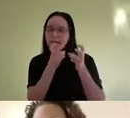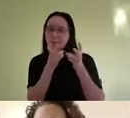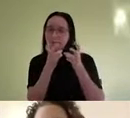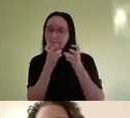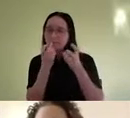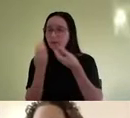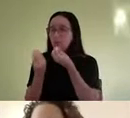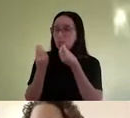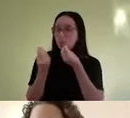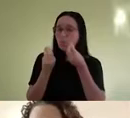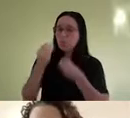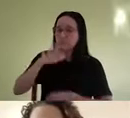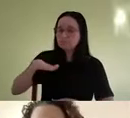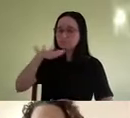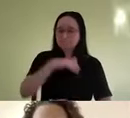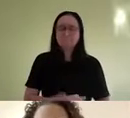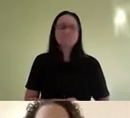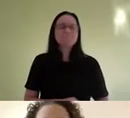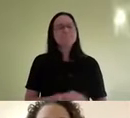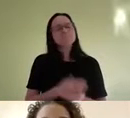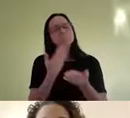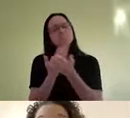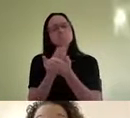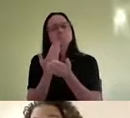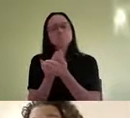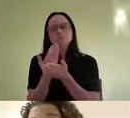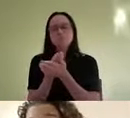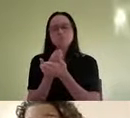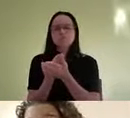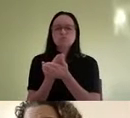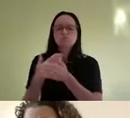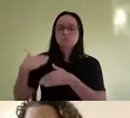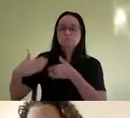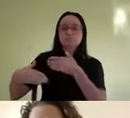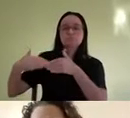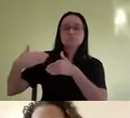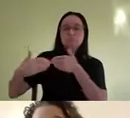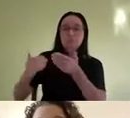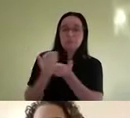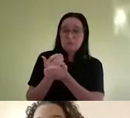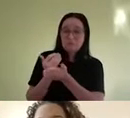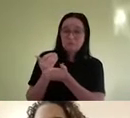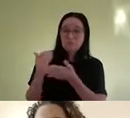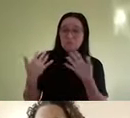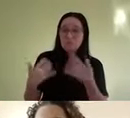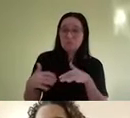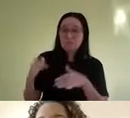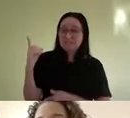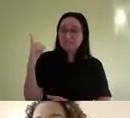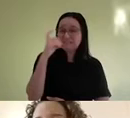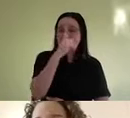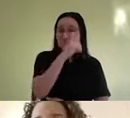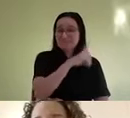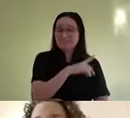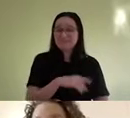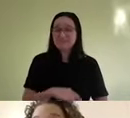movimentando. E aí, eu comecei a estudar blockchain, o que foi inicialmente difícil, porque eu já não codava mais, eu já não